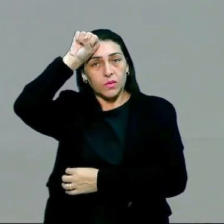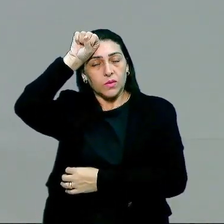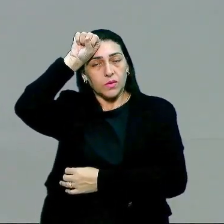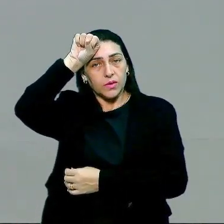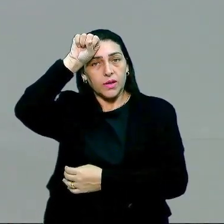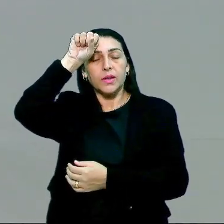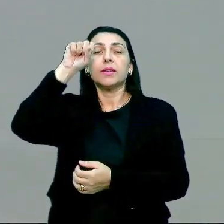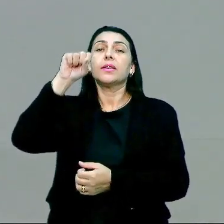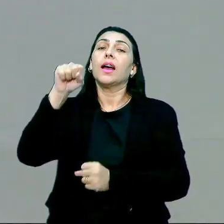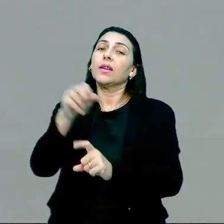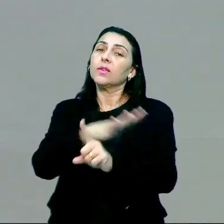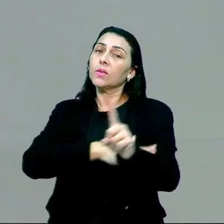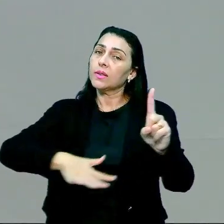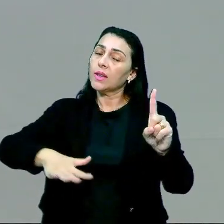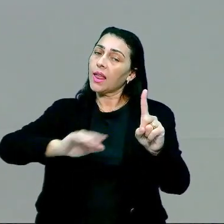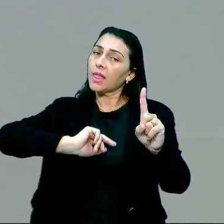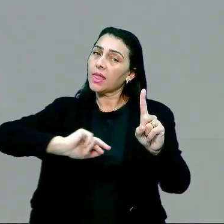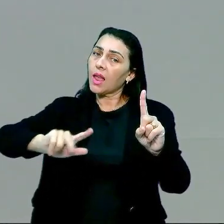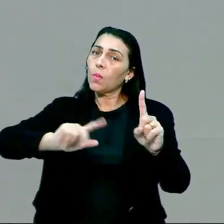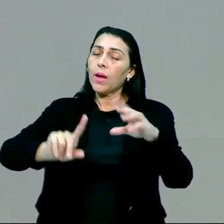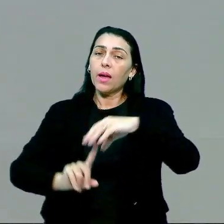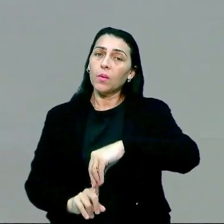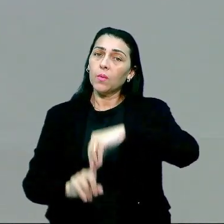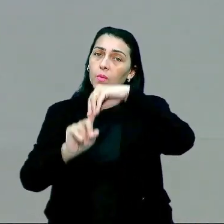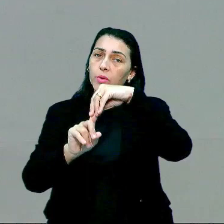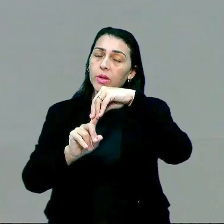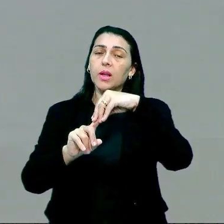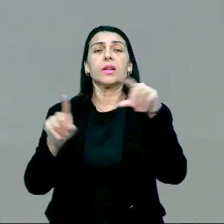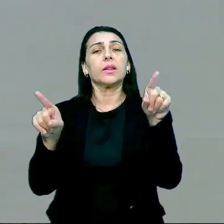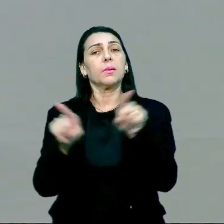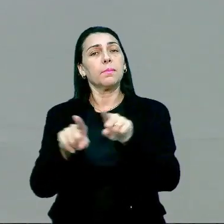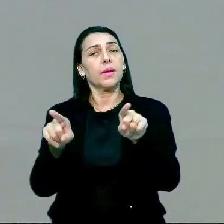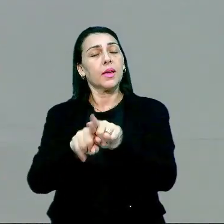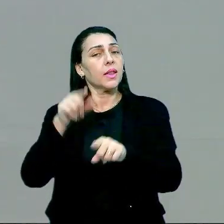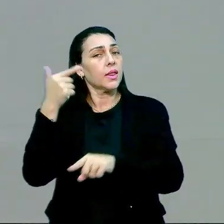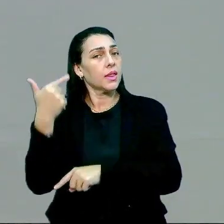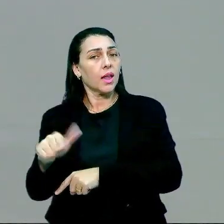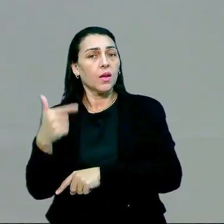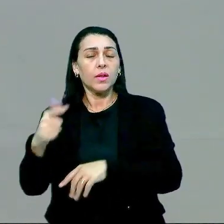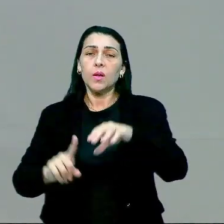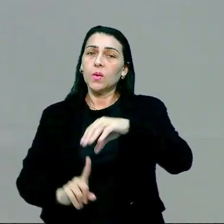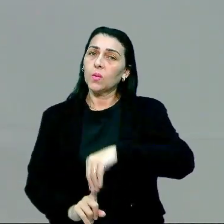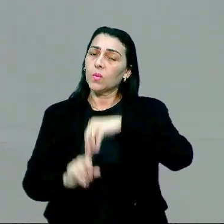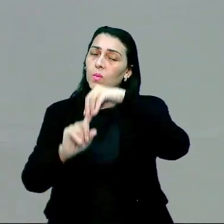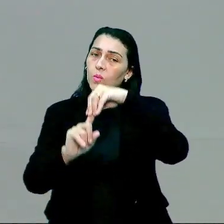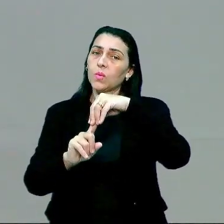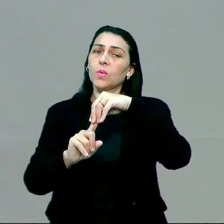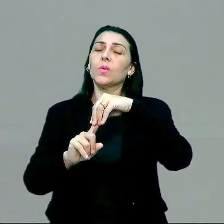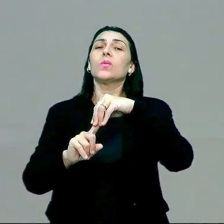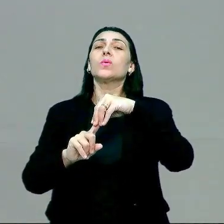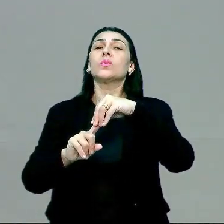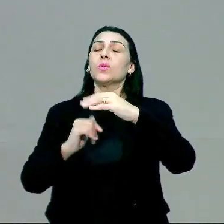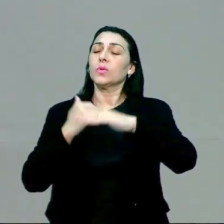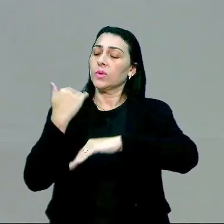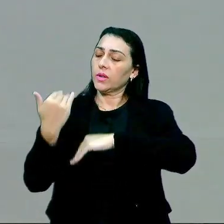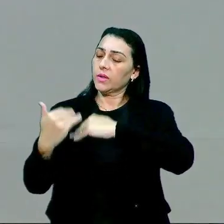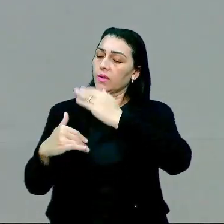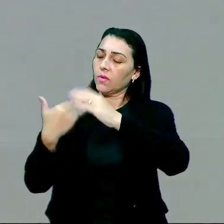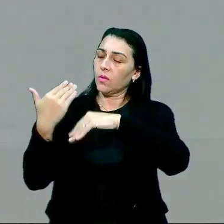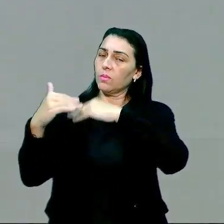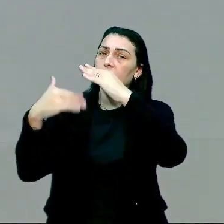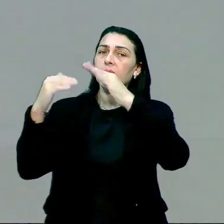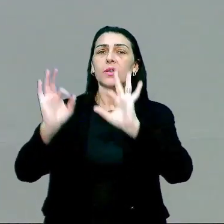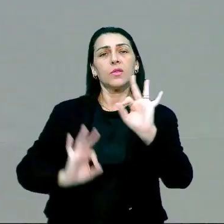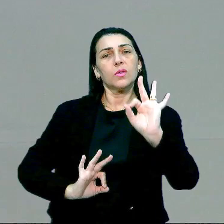A sociedade, ela não é única e não há um único caminho de desenvolvimento, de progresso